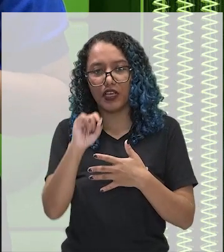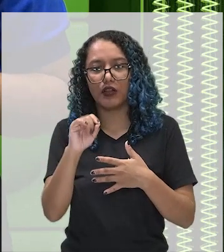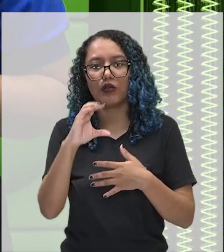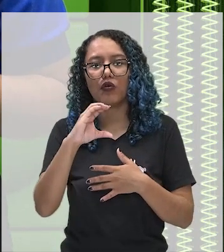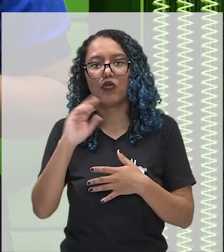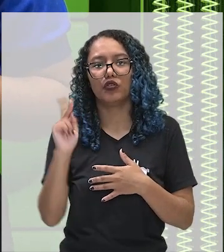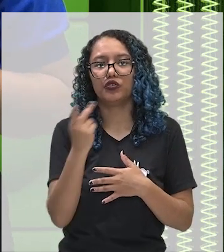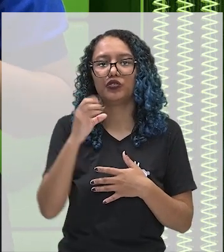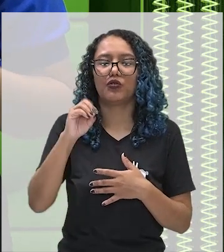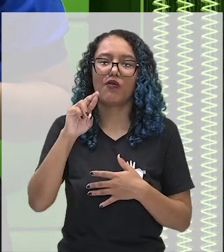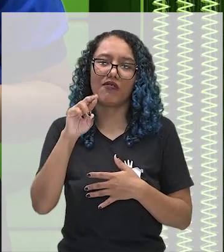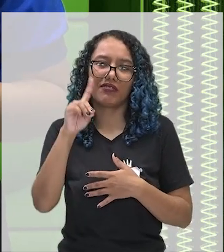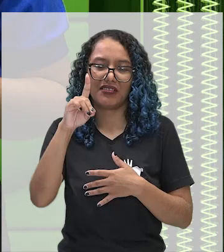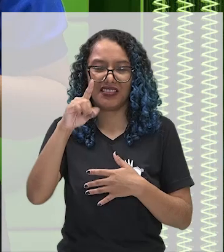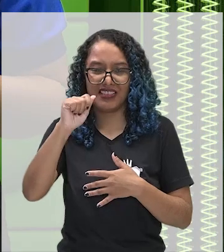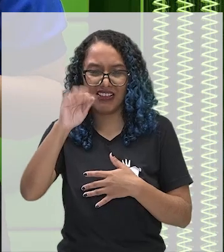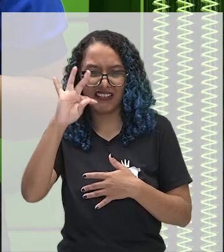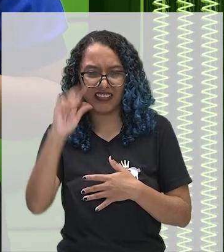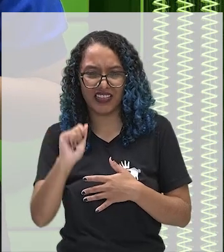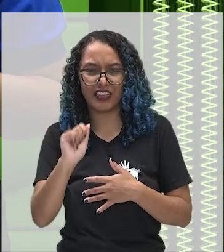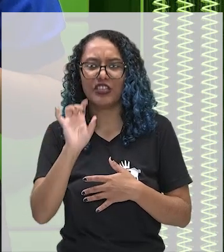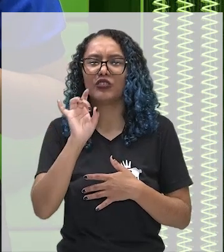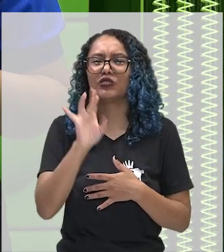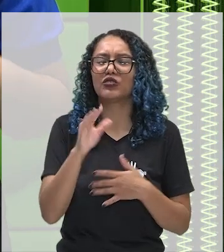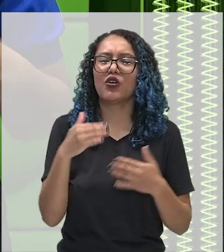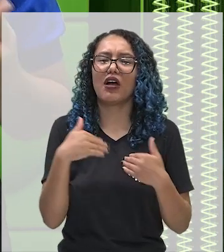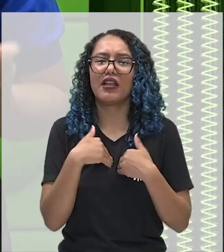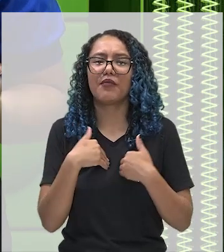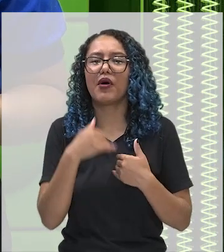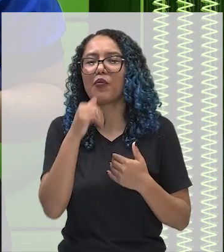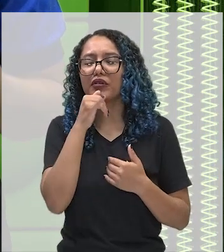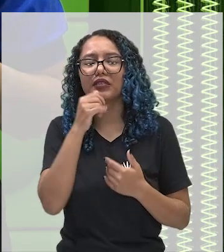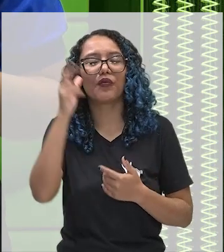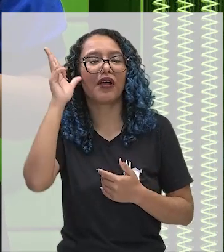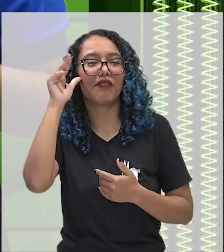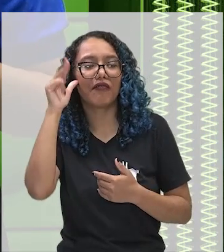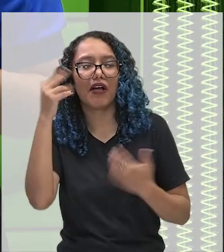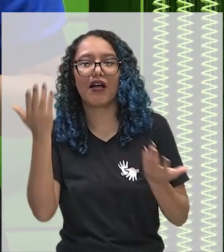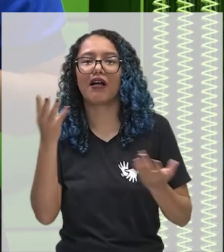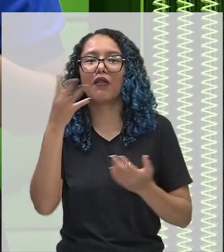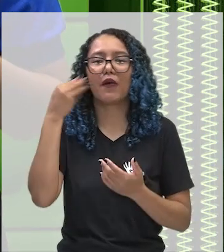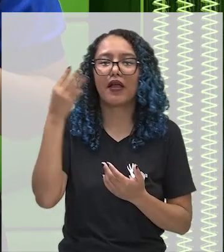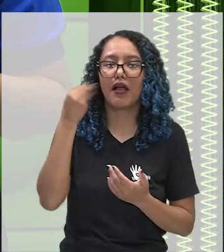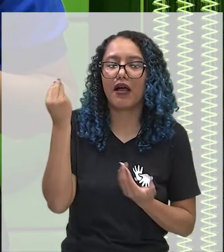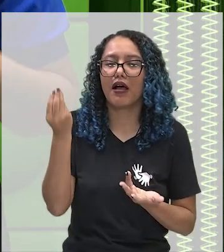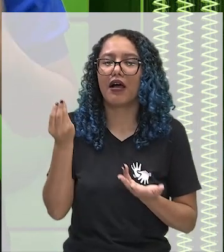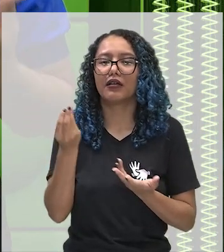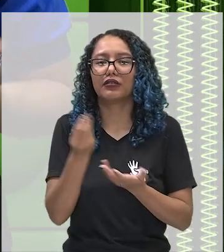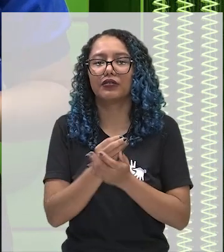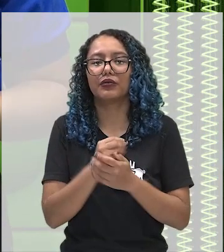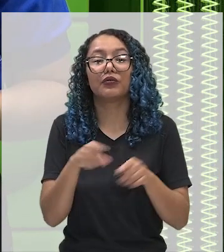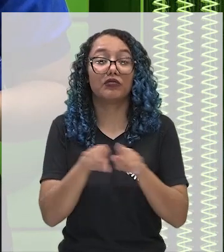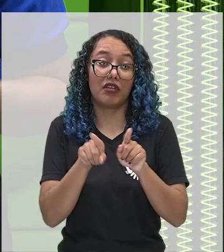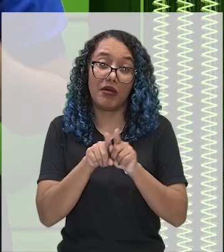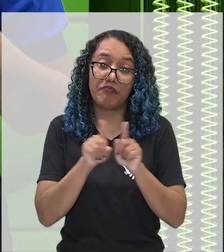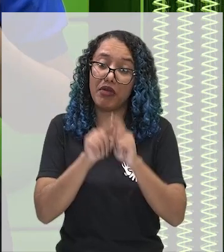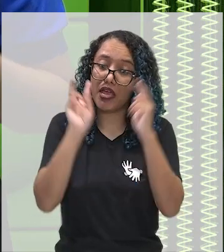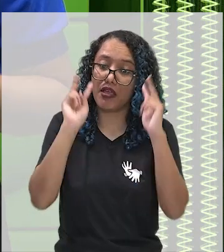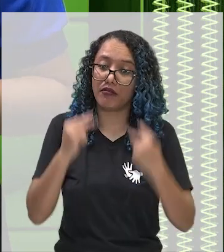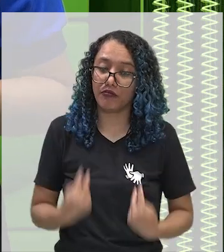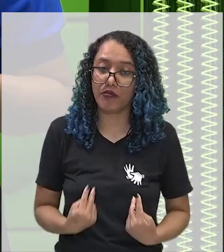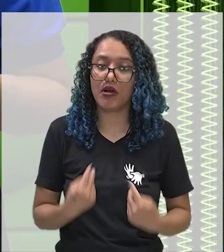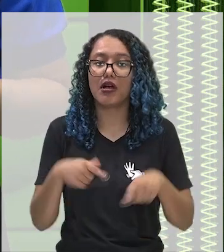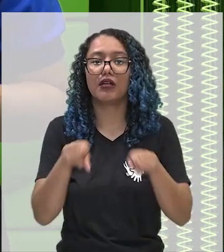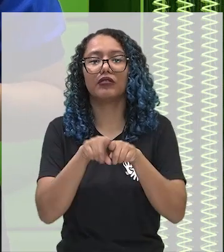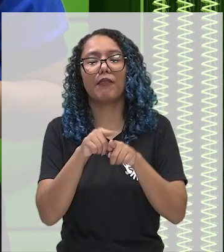dos cordados. E aí a gente só vai encontrar animais, por exemplo, como o cavalo, o gato, o próprio ser humano,